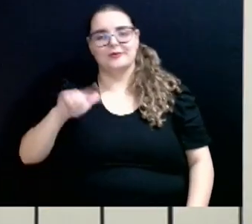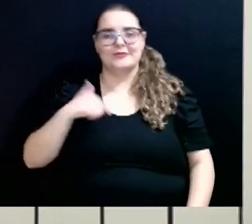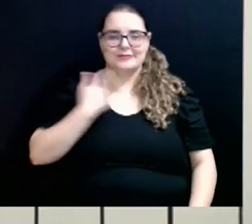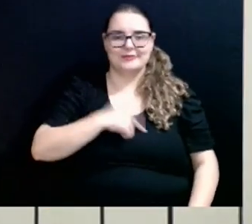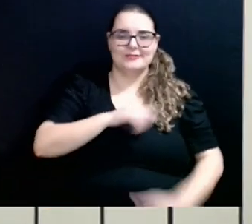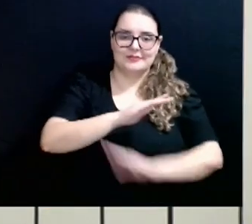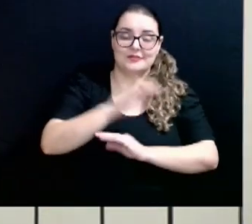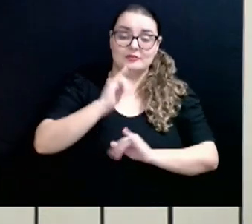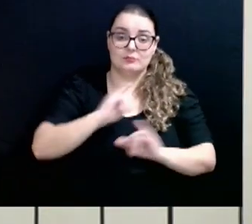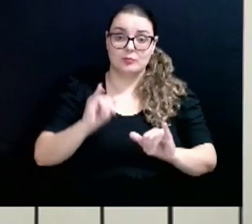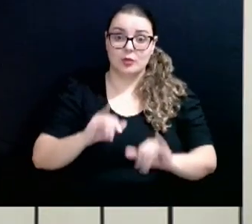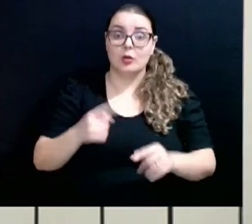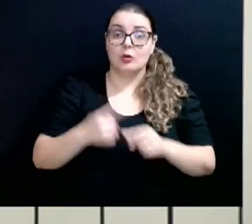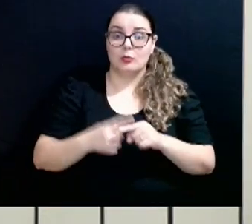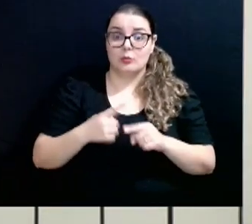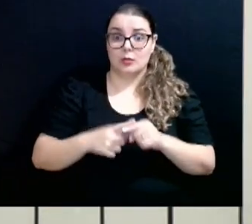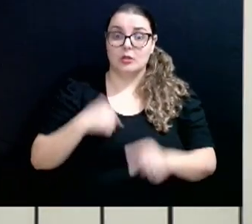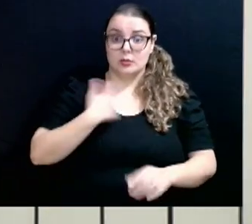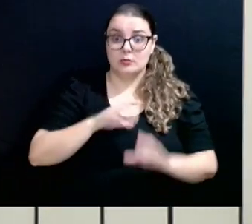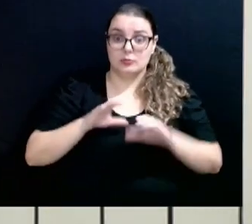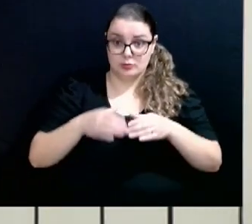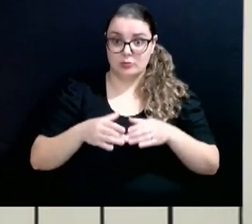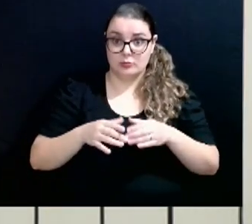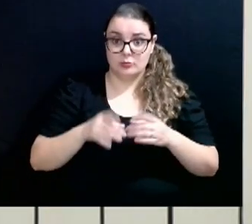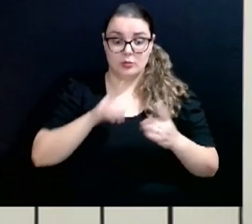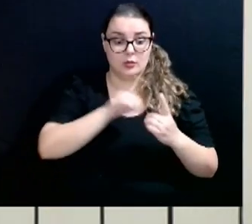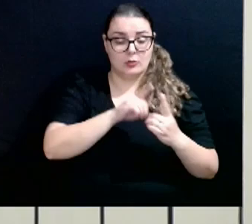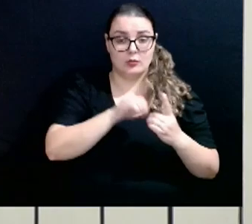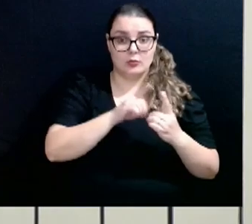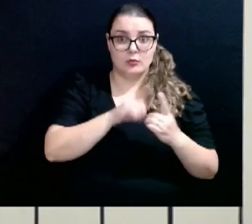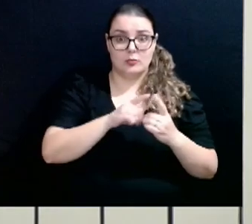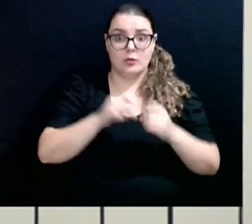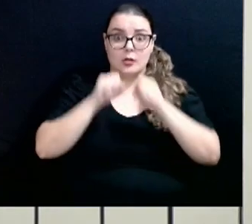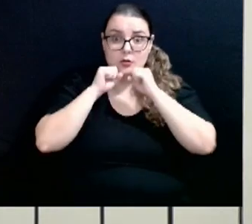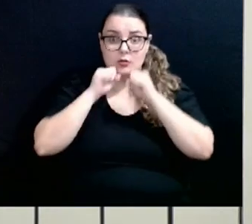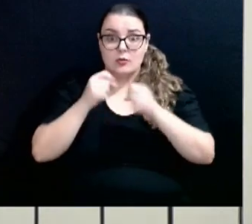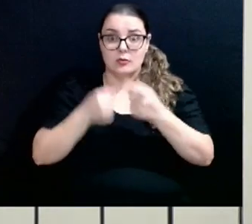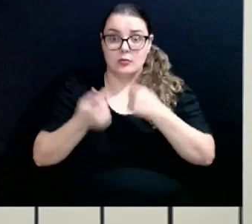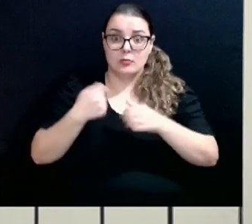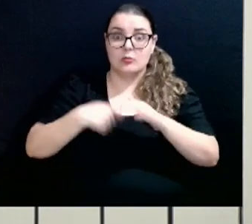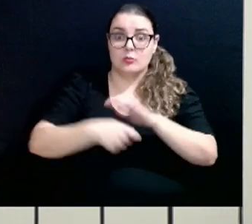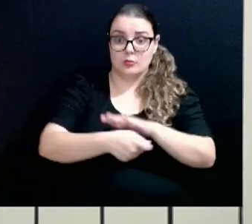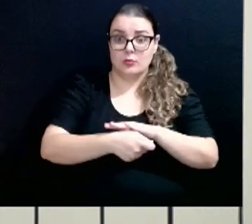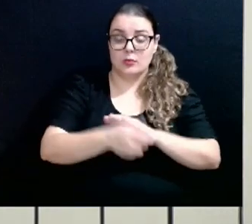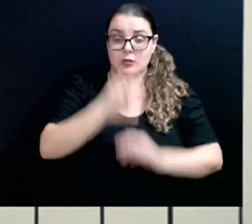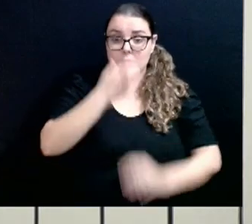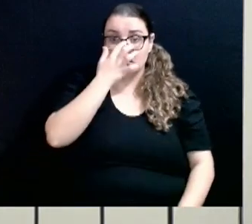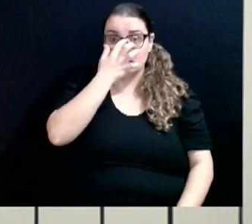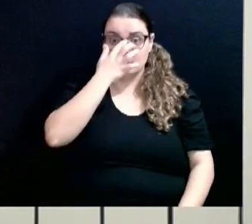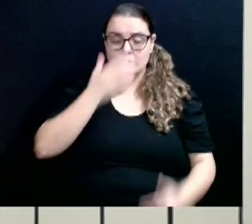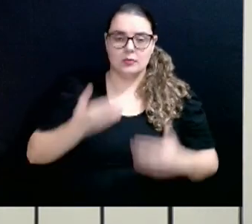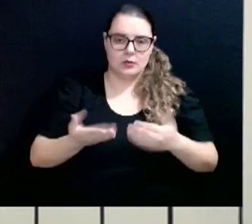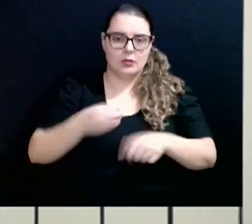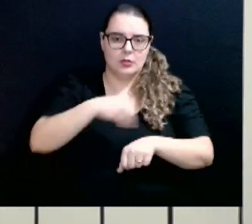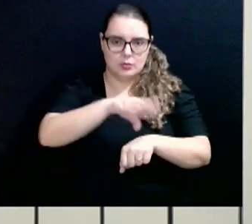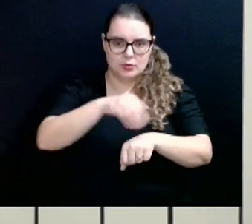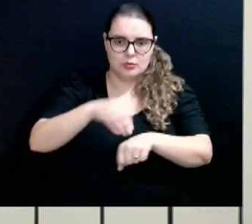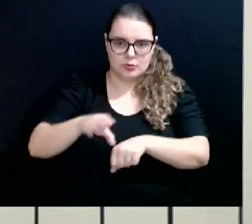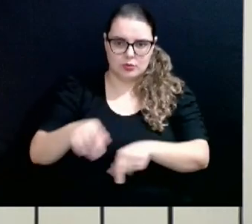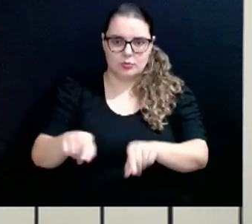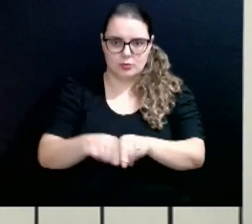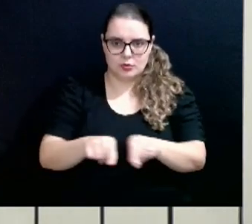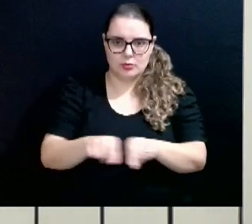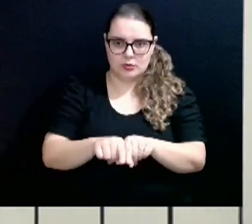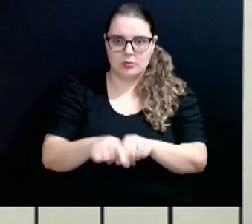Notícia, porque a nossa equipe consultou um assessor de investimentos que traz agora dicas e também vai